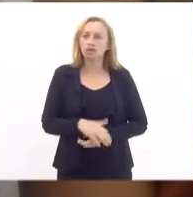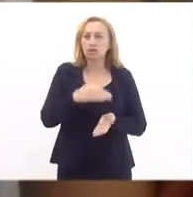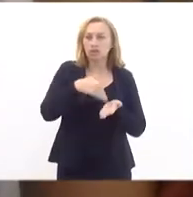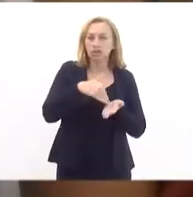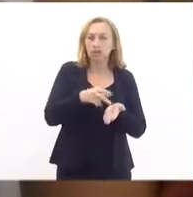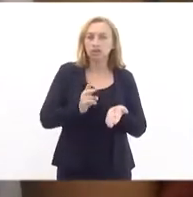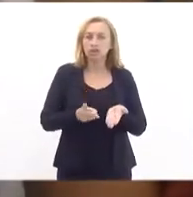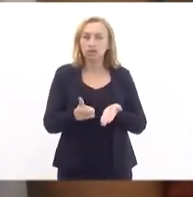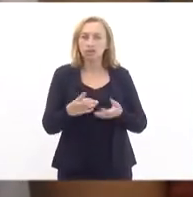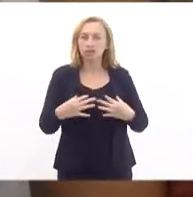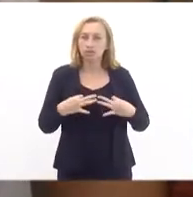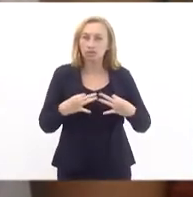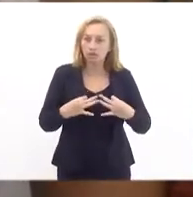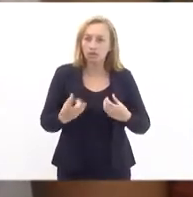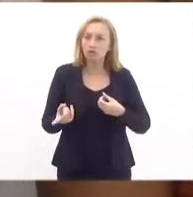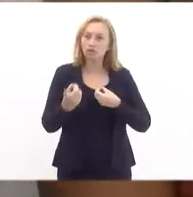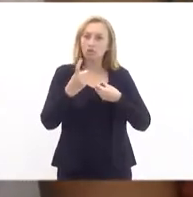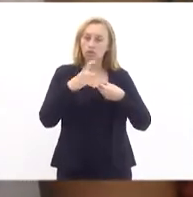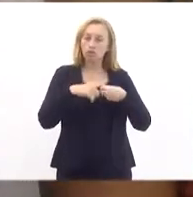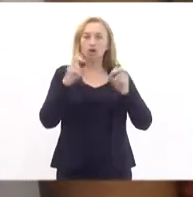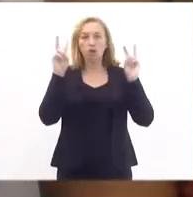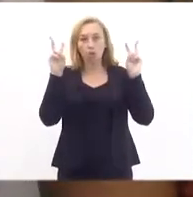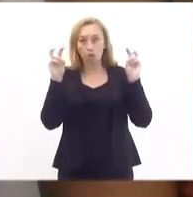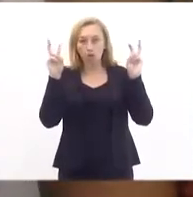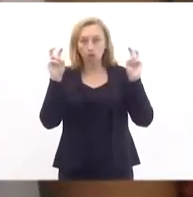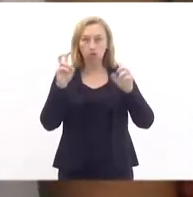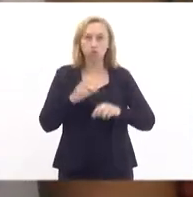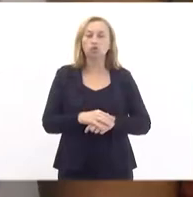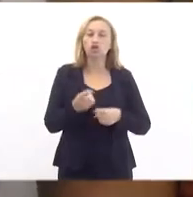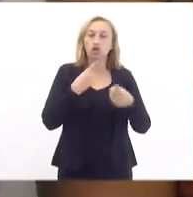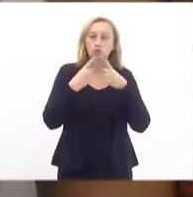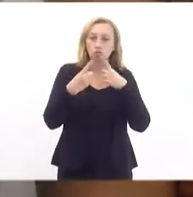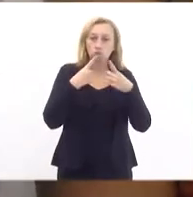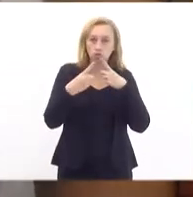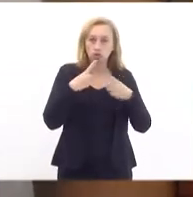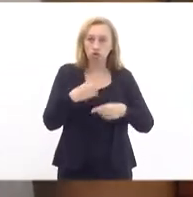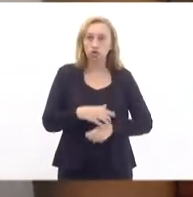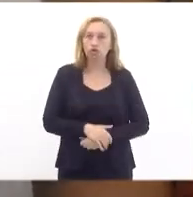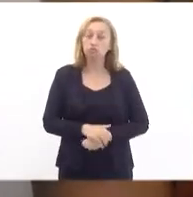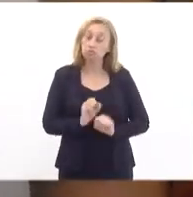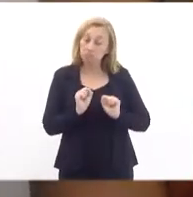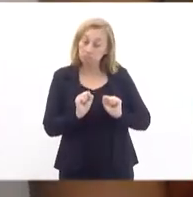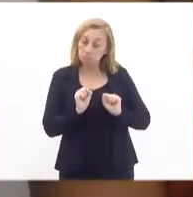disposição para voltar ao assunto e discuti-lo de maneira que